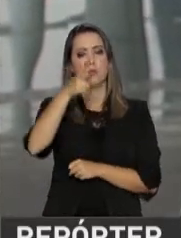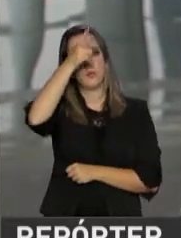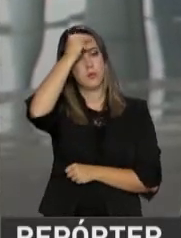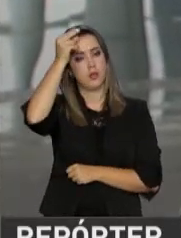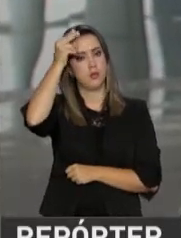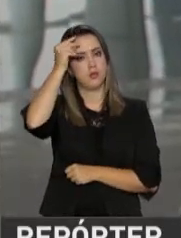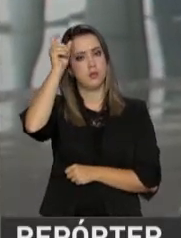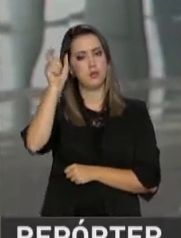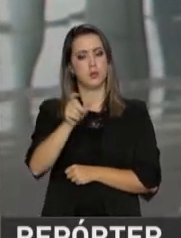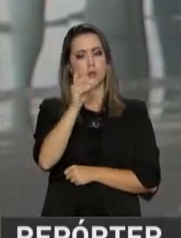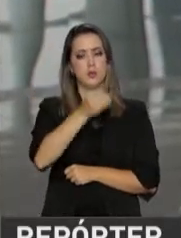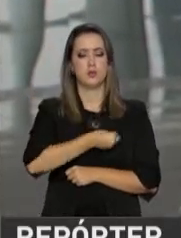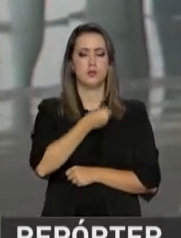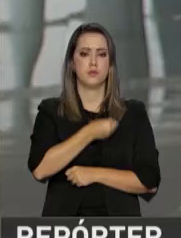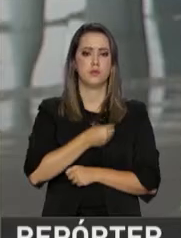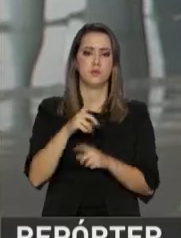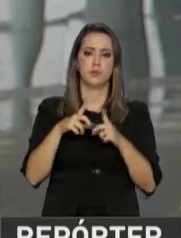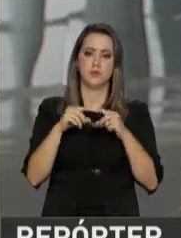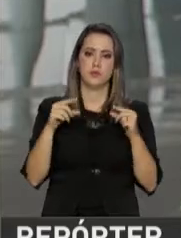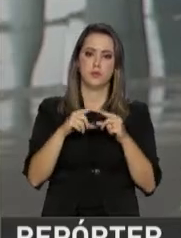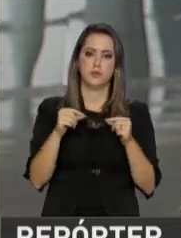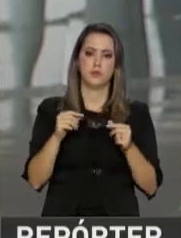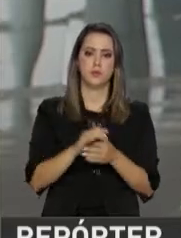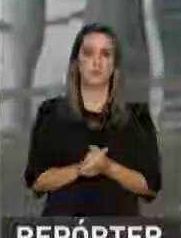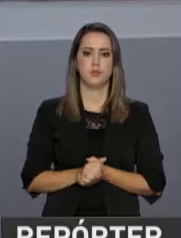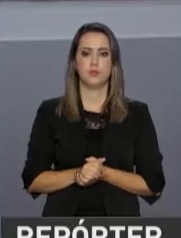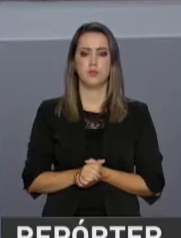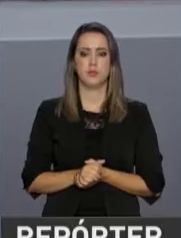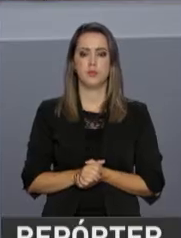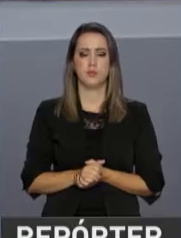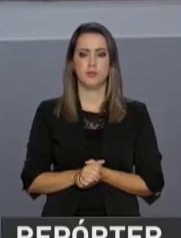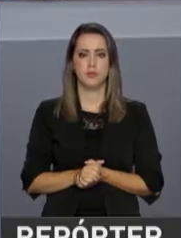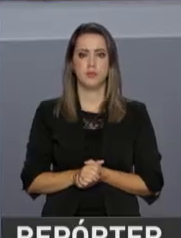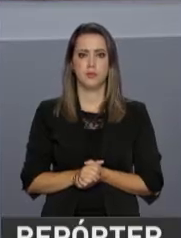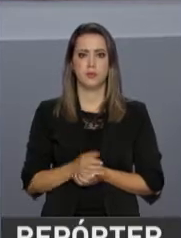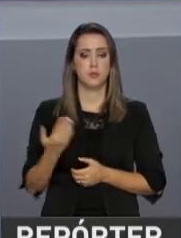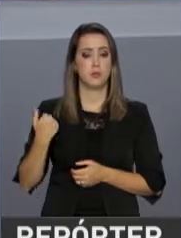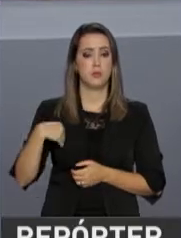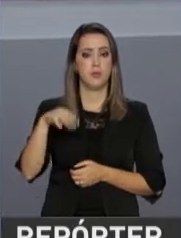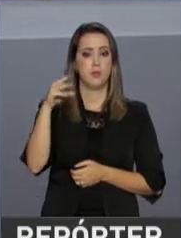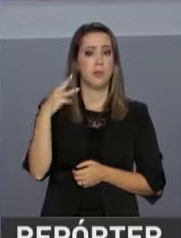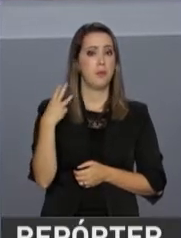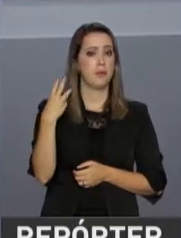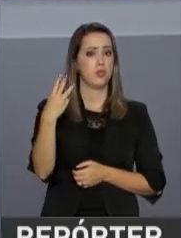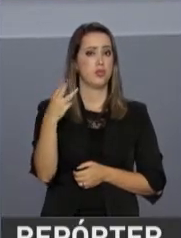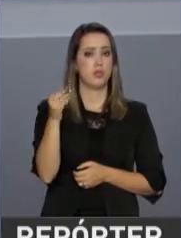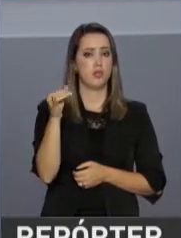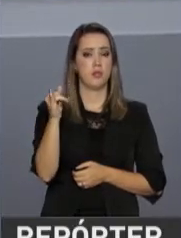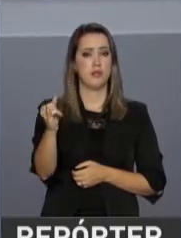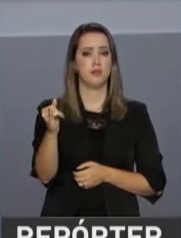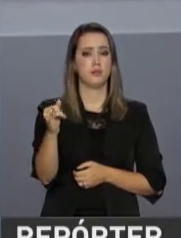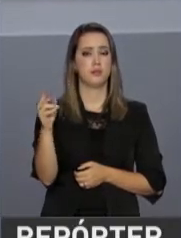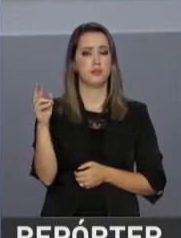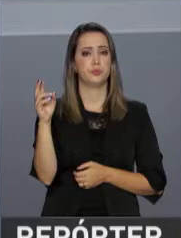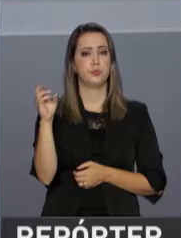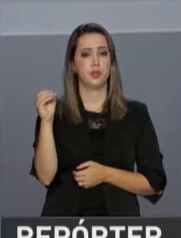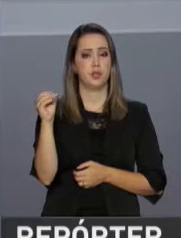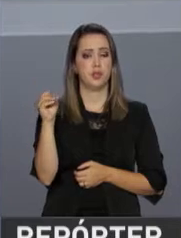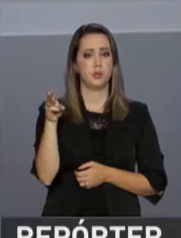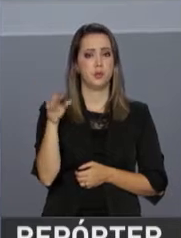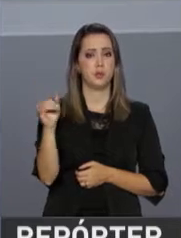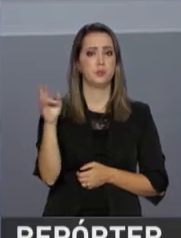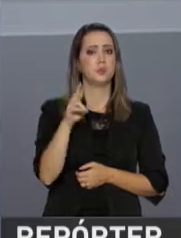as pessoas residem de brasília nem pereira mais de 3 trilhões de 500 bilhões de